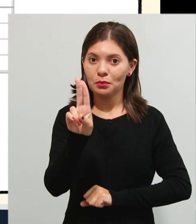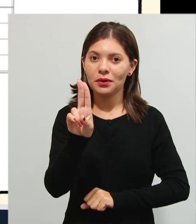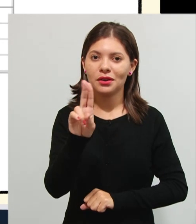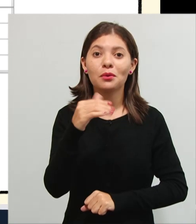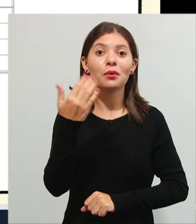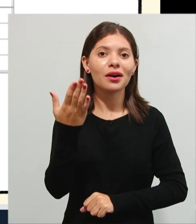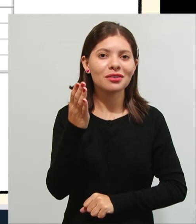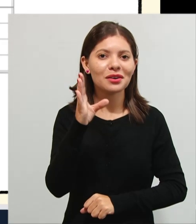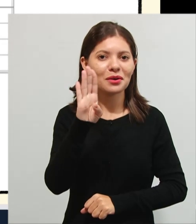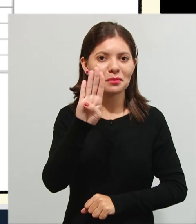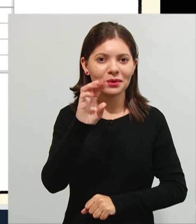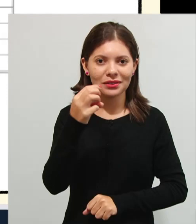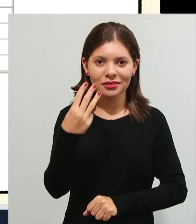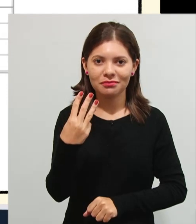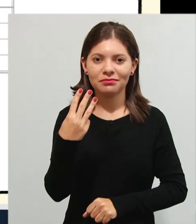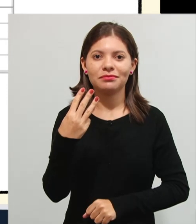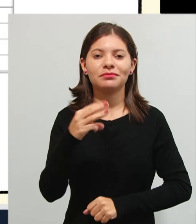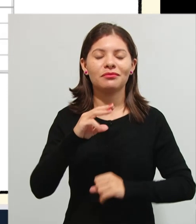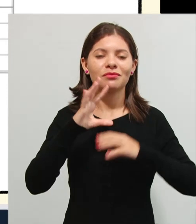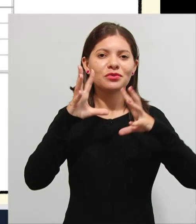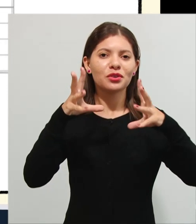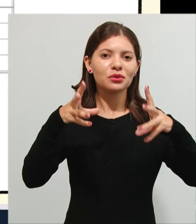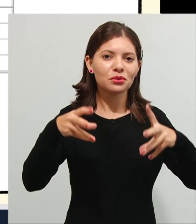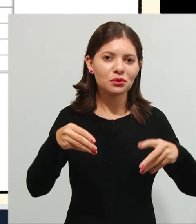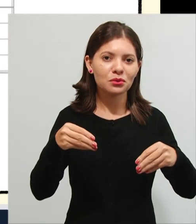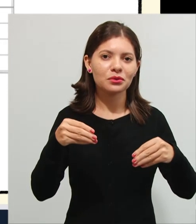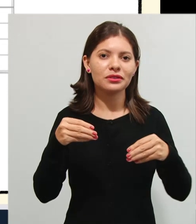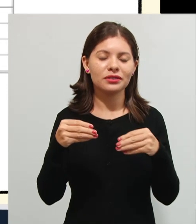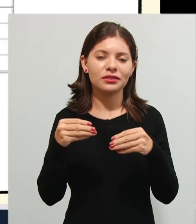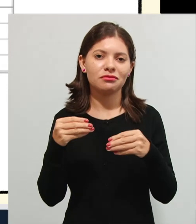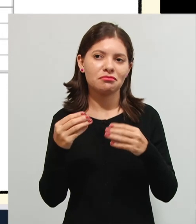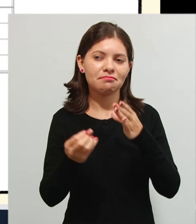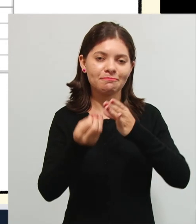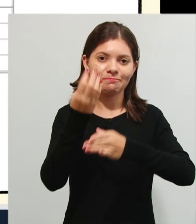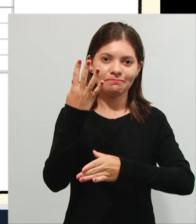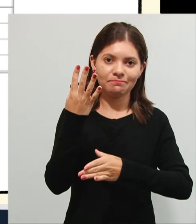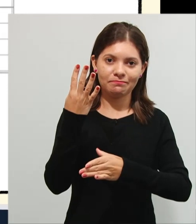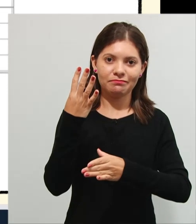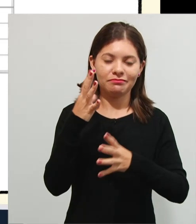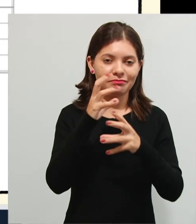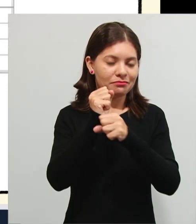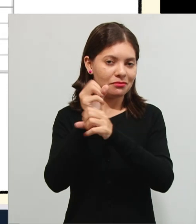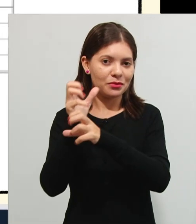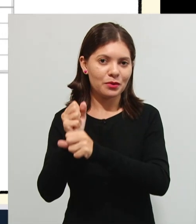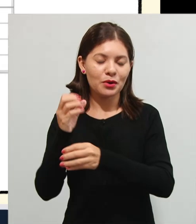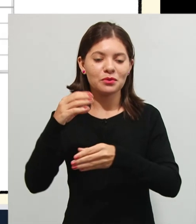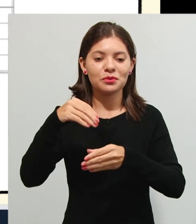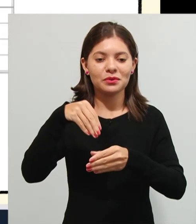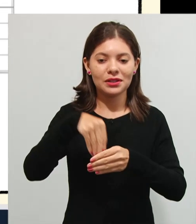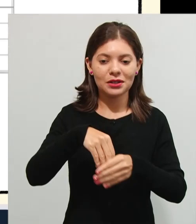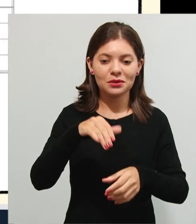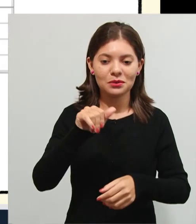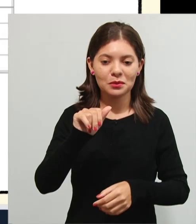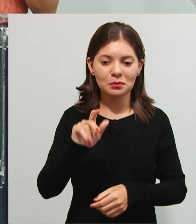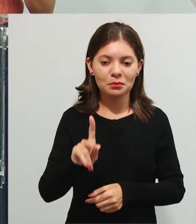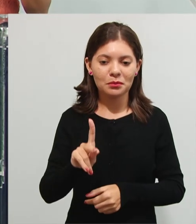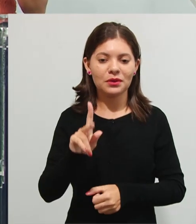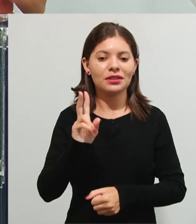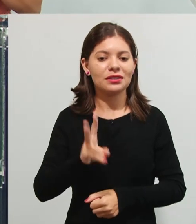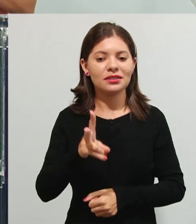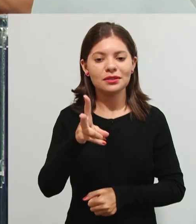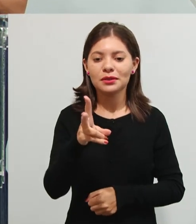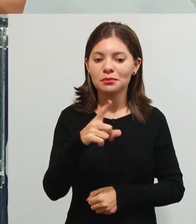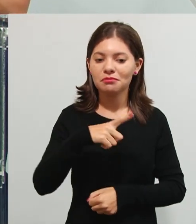como endereço ou como nome B3. Então, todas as vezes que a gente for criar uma fórmula dentro